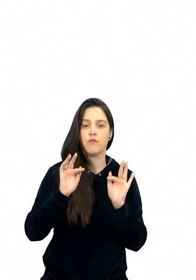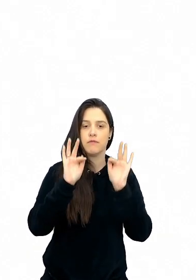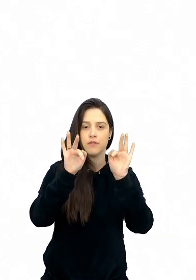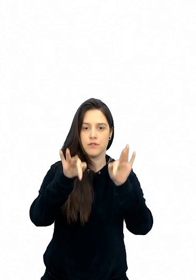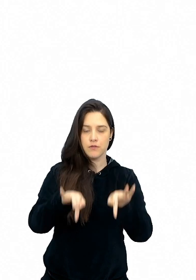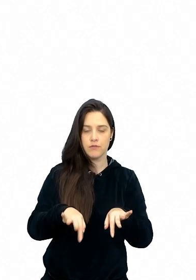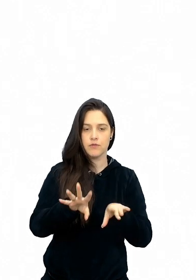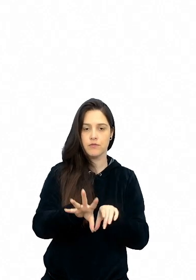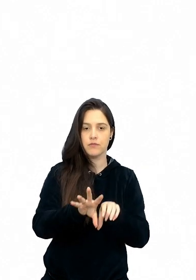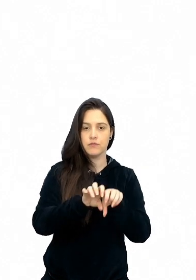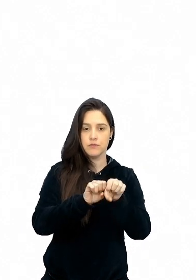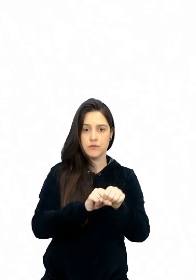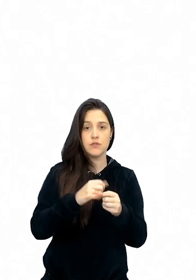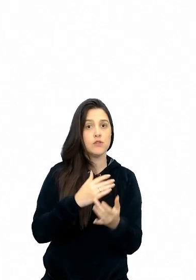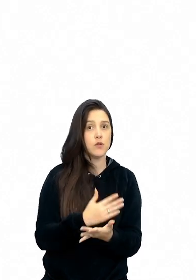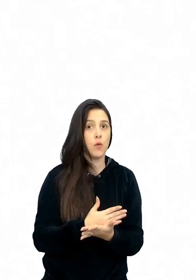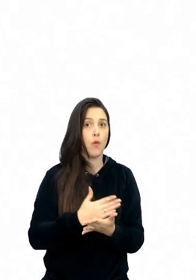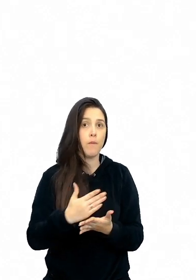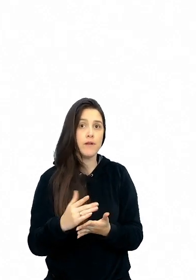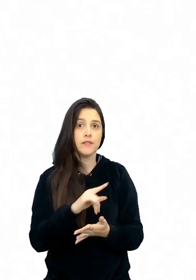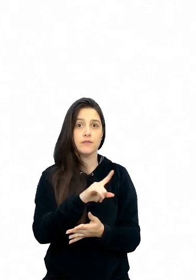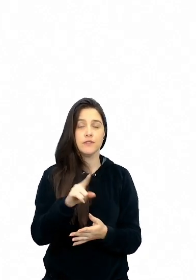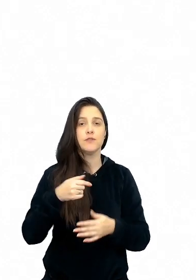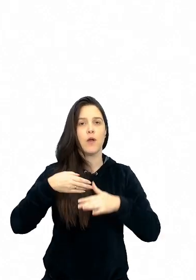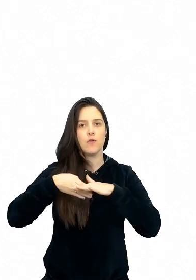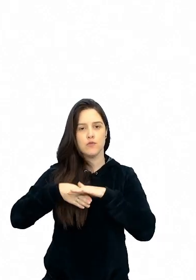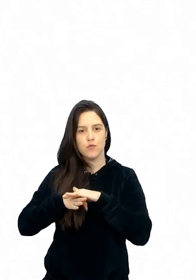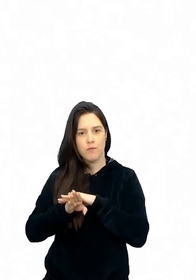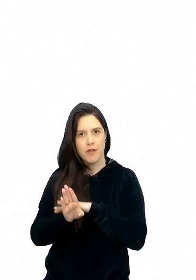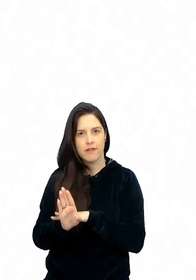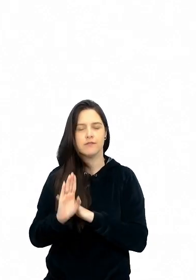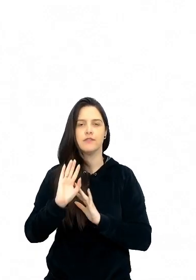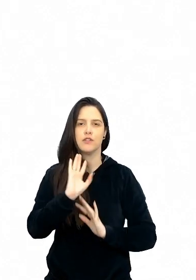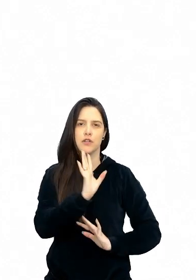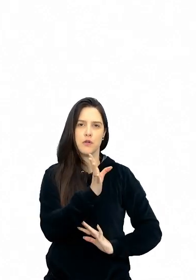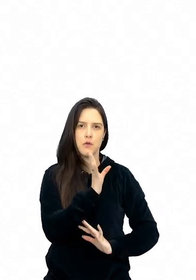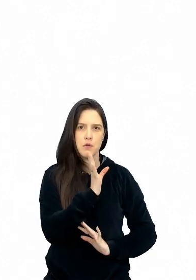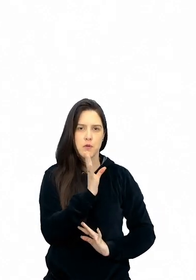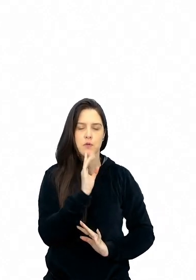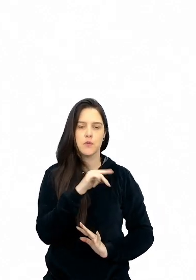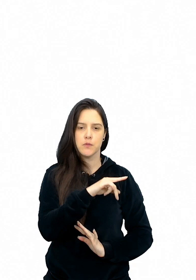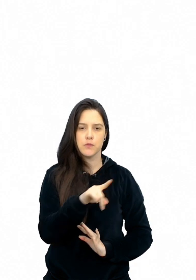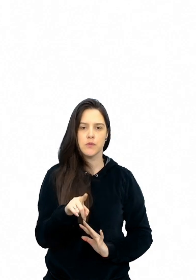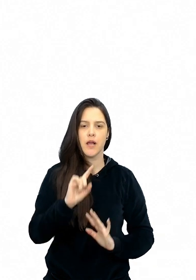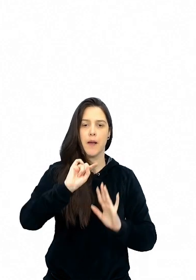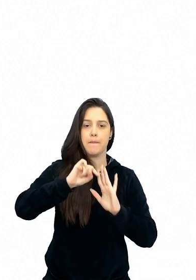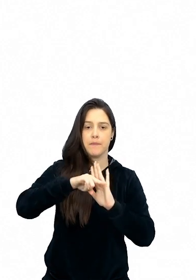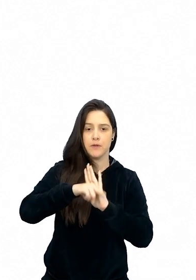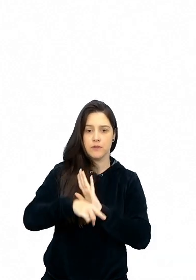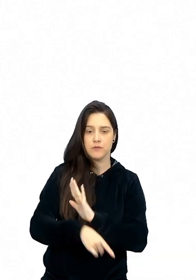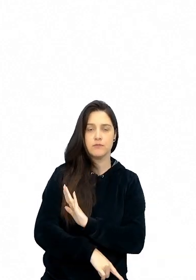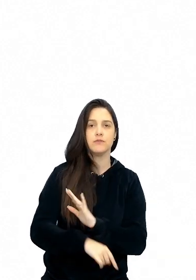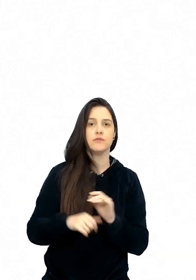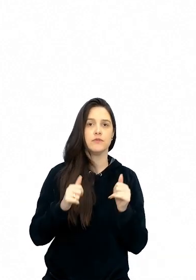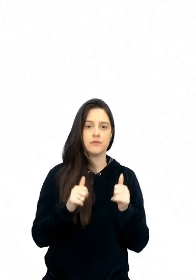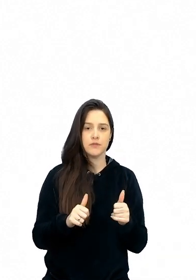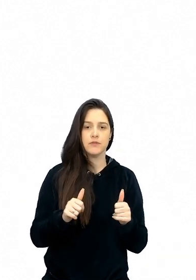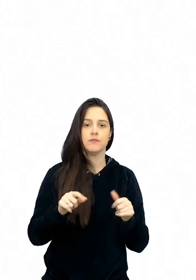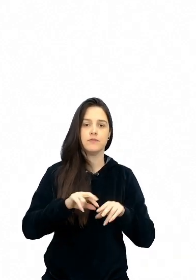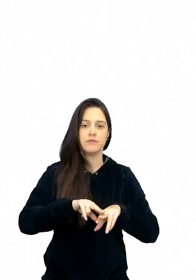da formação. Como vocês estão acostumados, e quem não conhece vai ver que lá no final eu abordo sobre